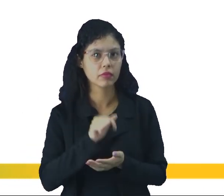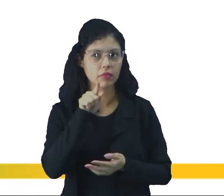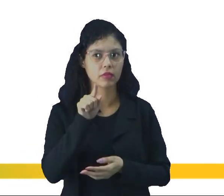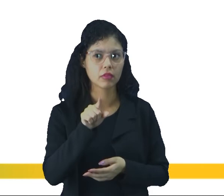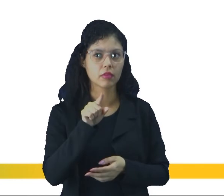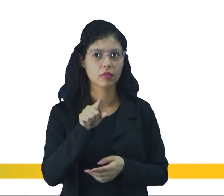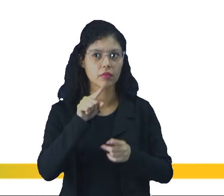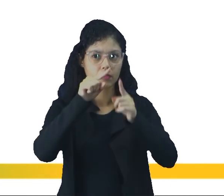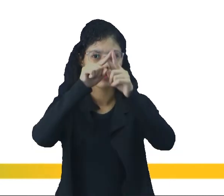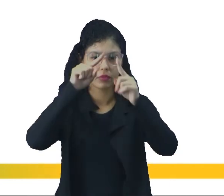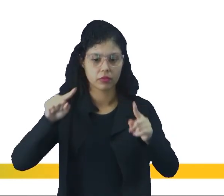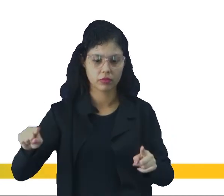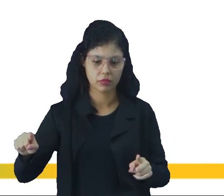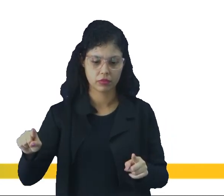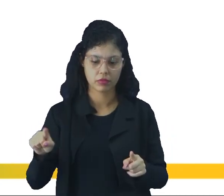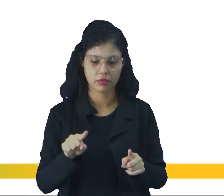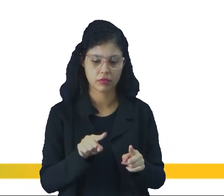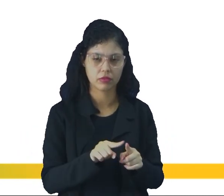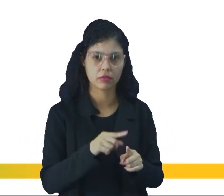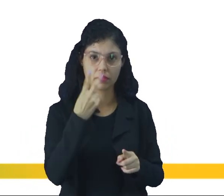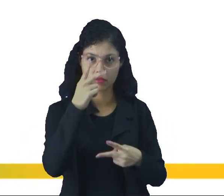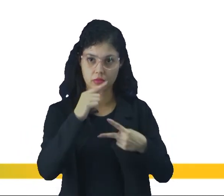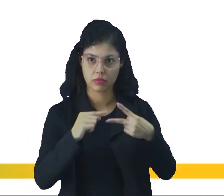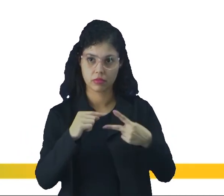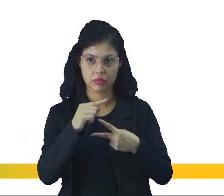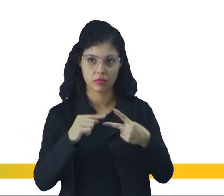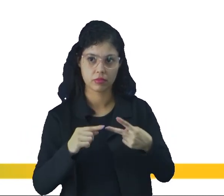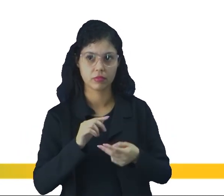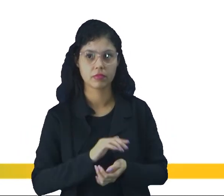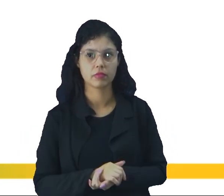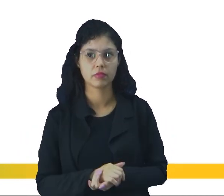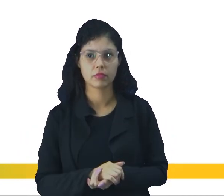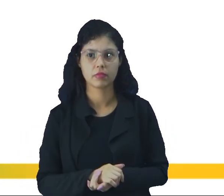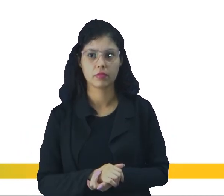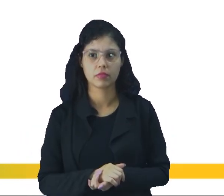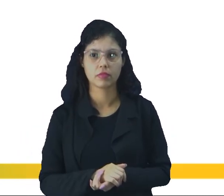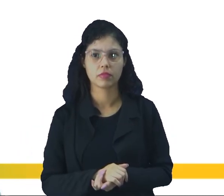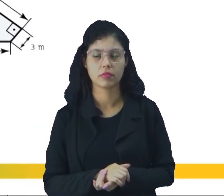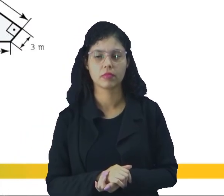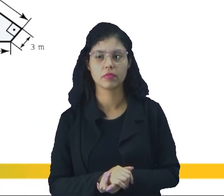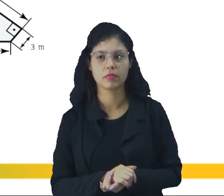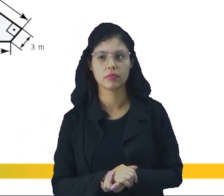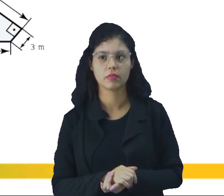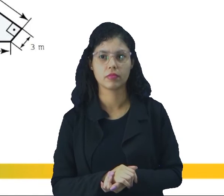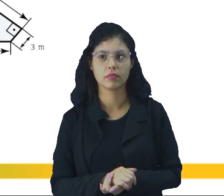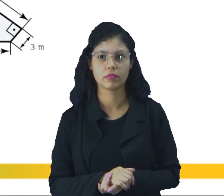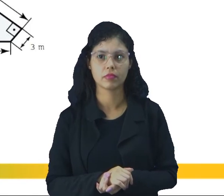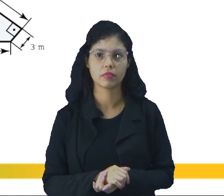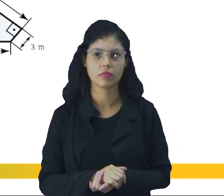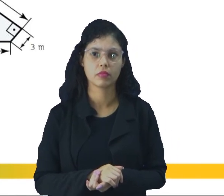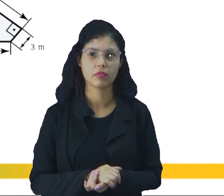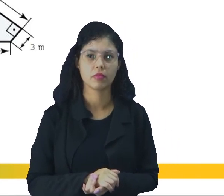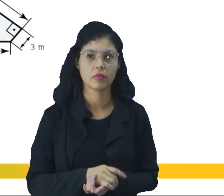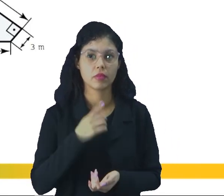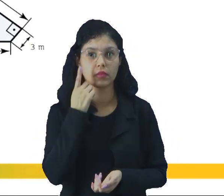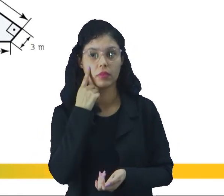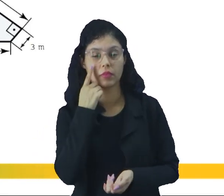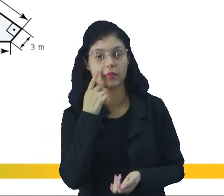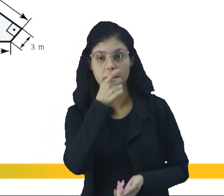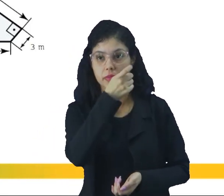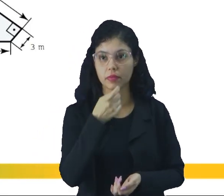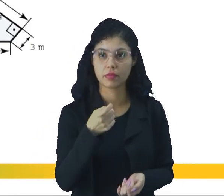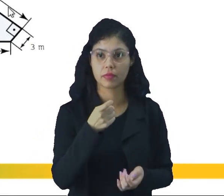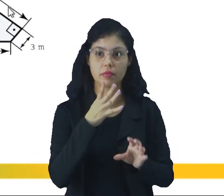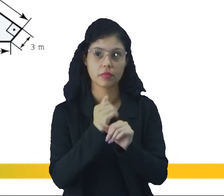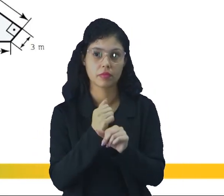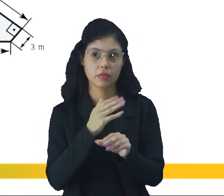aqui não é um triângulo normal. Então, aqui eu vou dividir em 2 triângulos. Vamos mostrar isso? Ó, aqui, ó, x